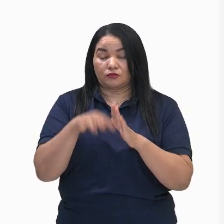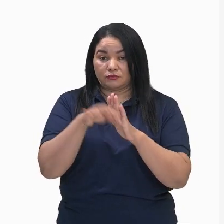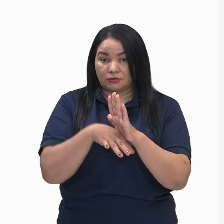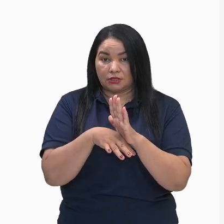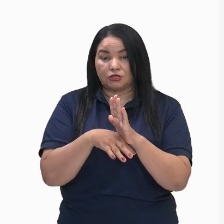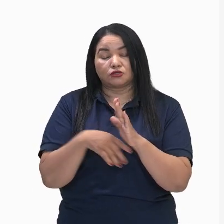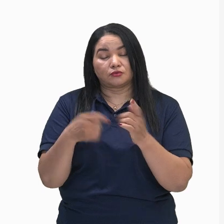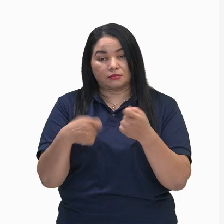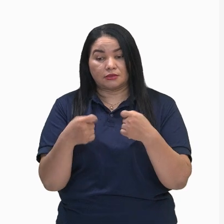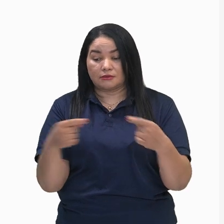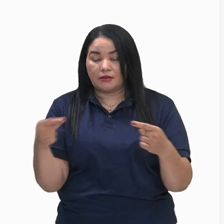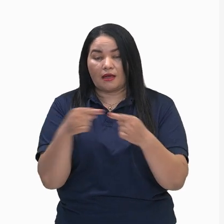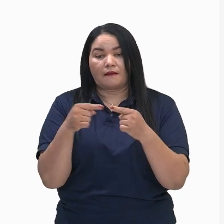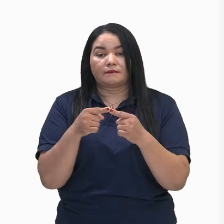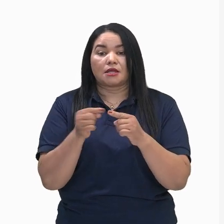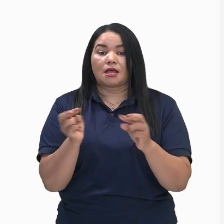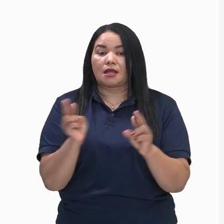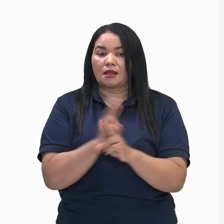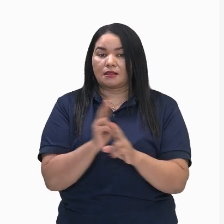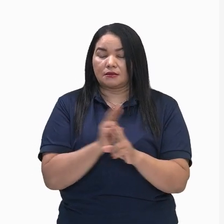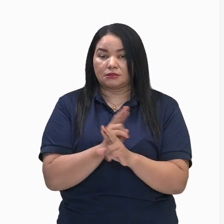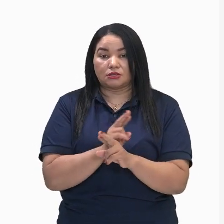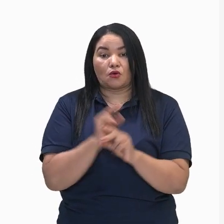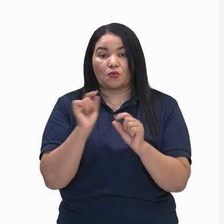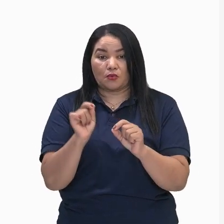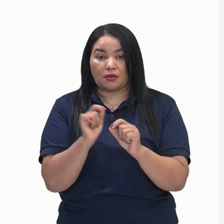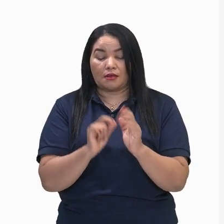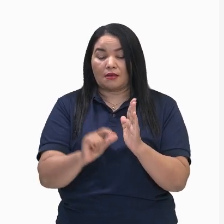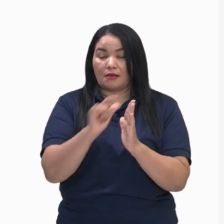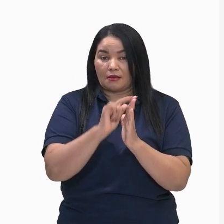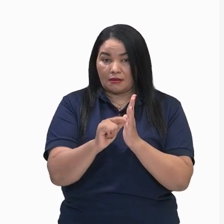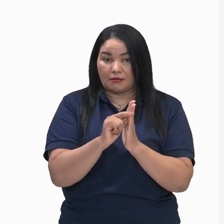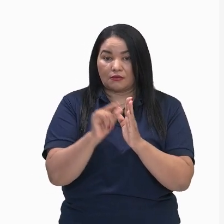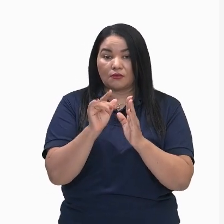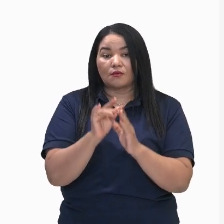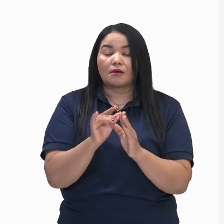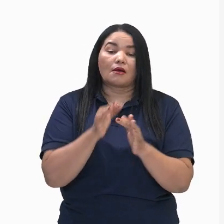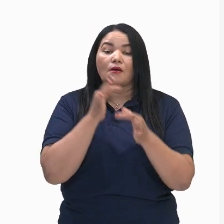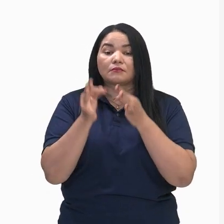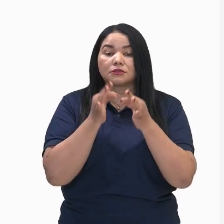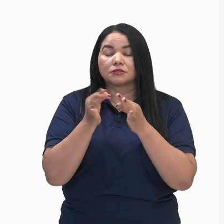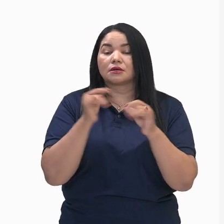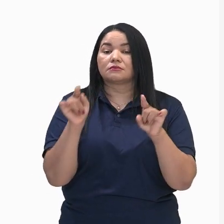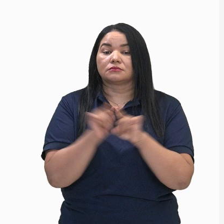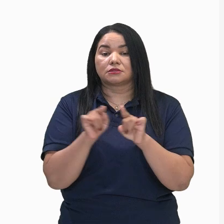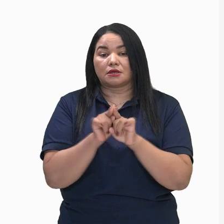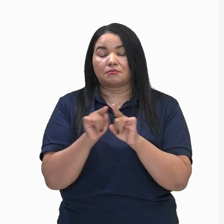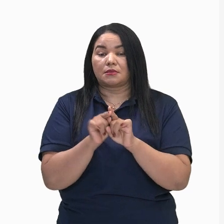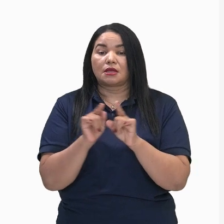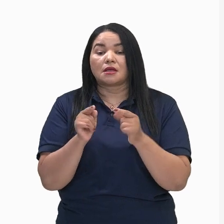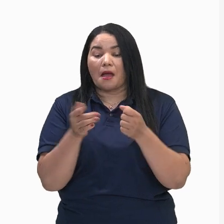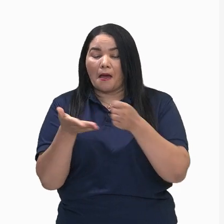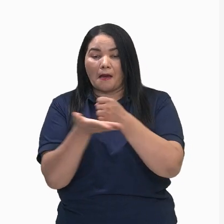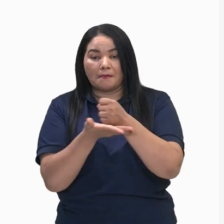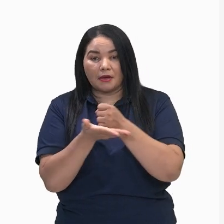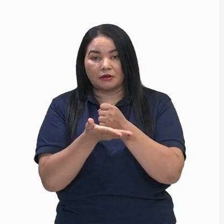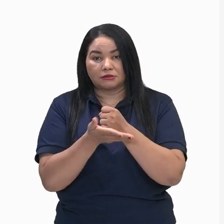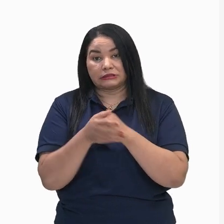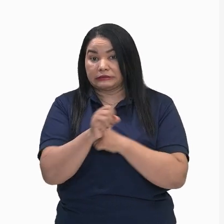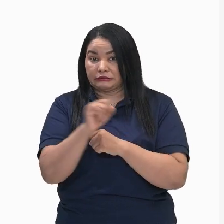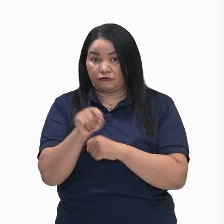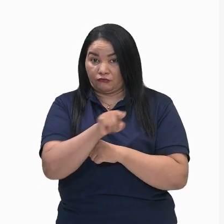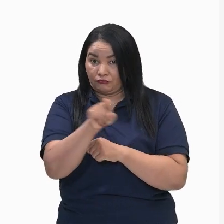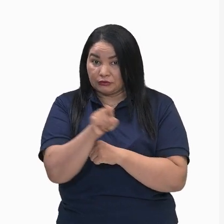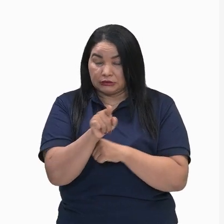relação entre a tese e a fundamentação. É isso que eu estou dizendo. Você fala uma coisa, né,